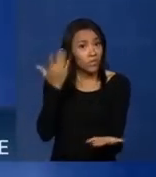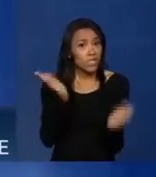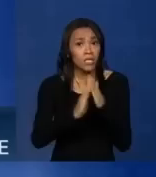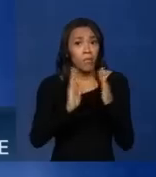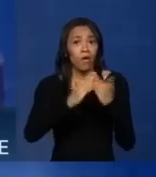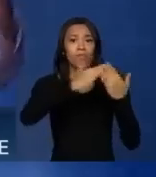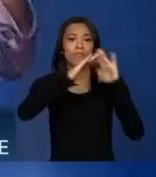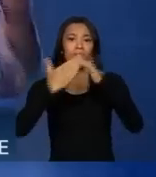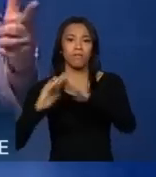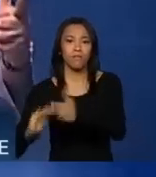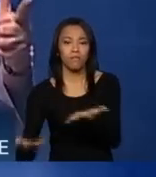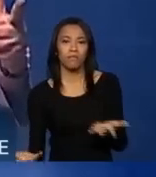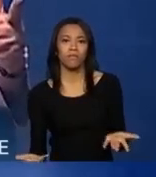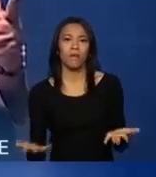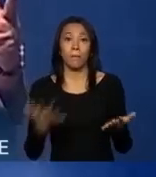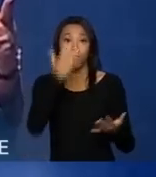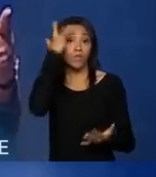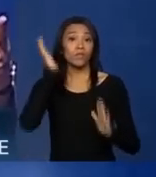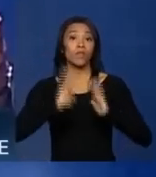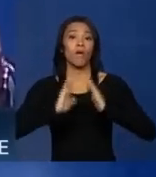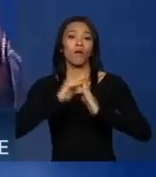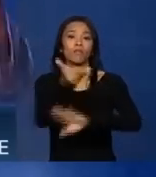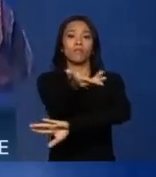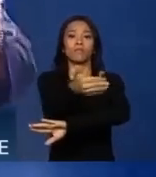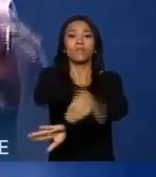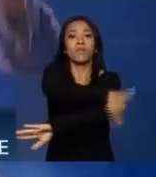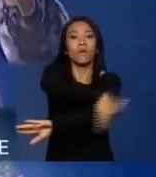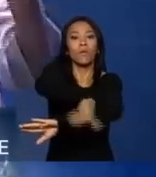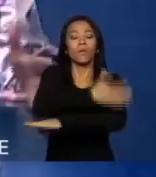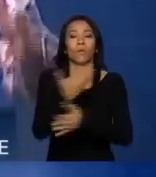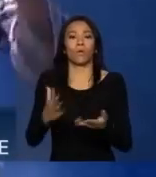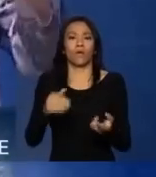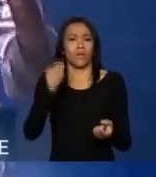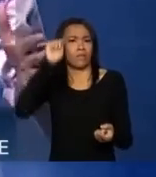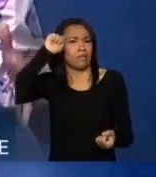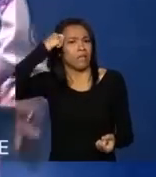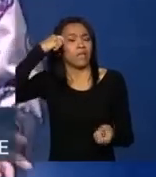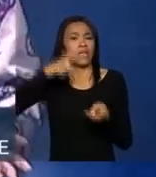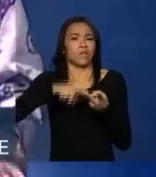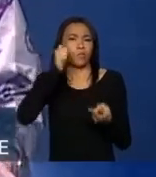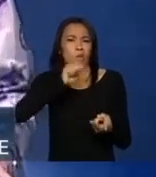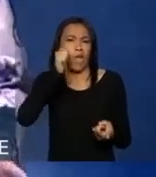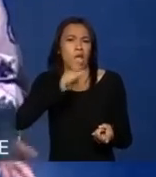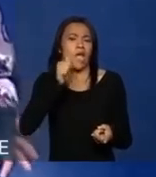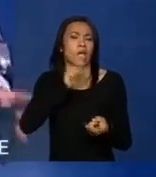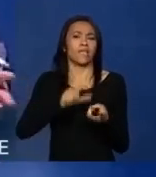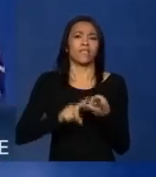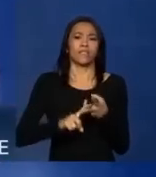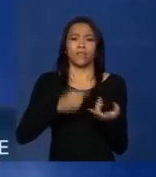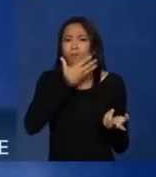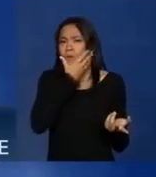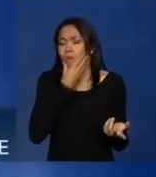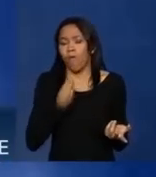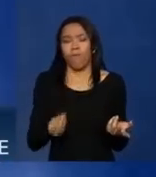periferia, morador de rua, negros, mulheres, ciganos,